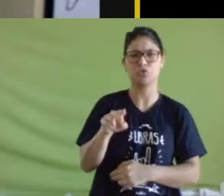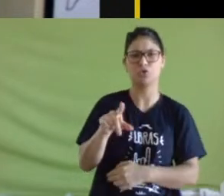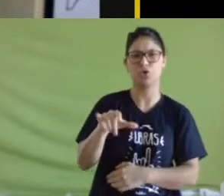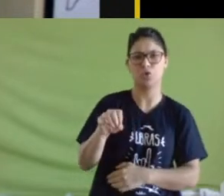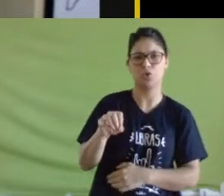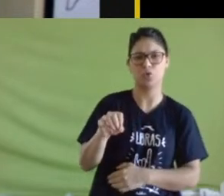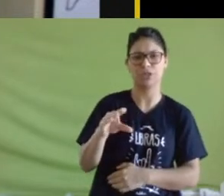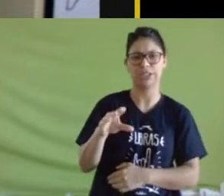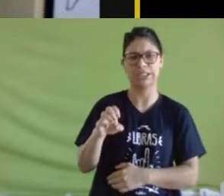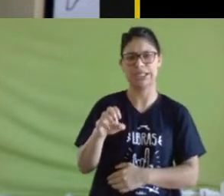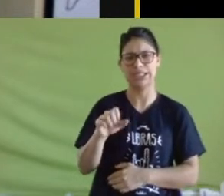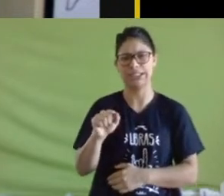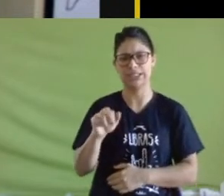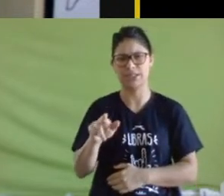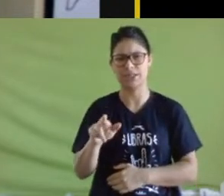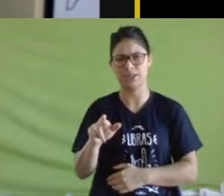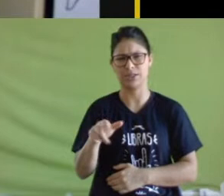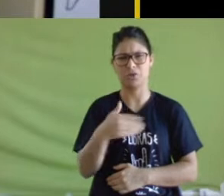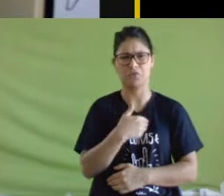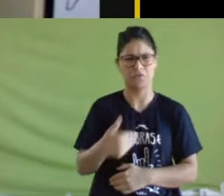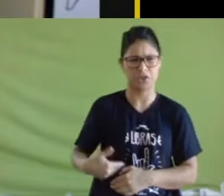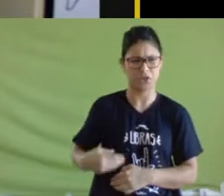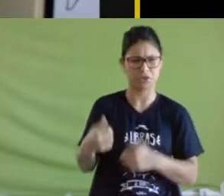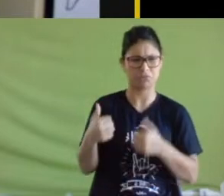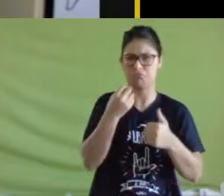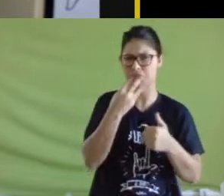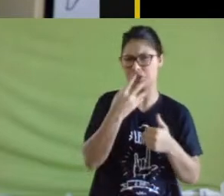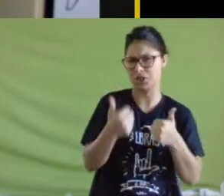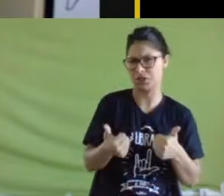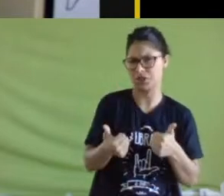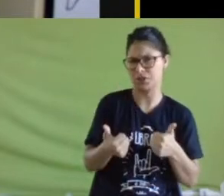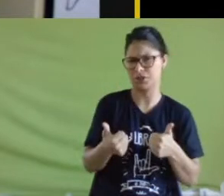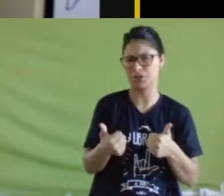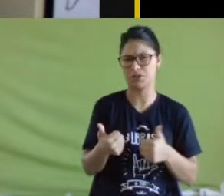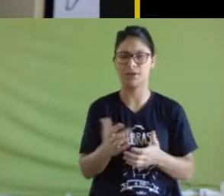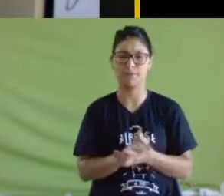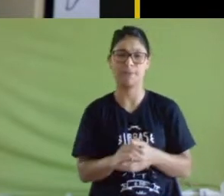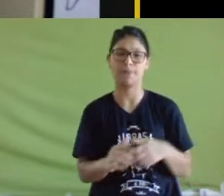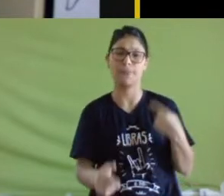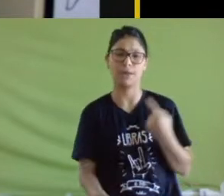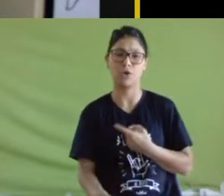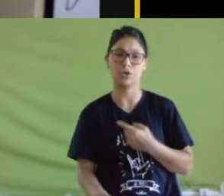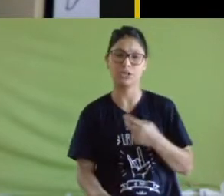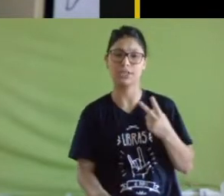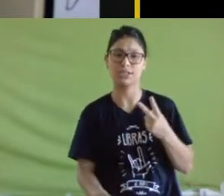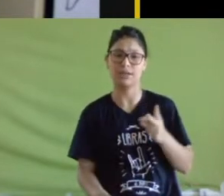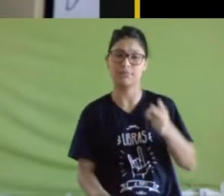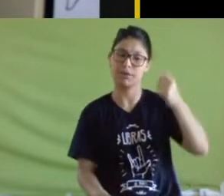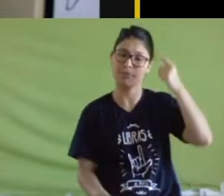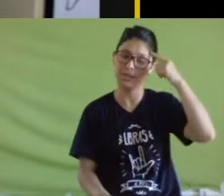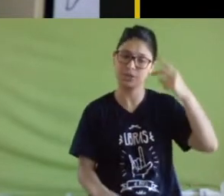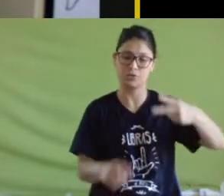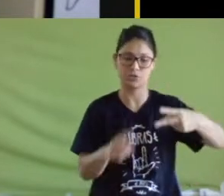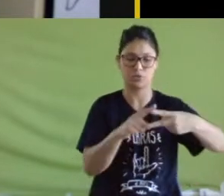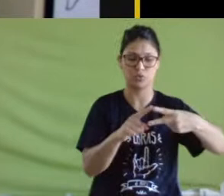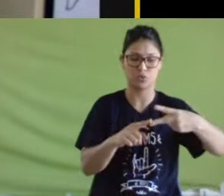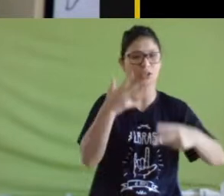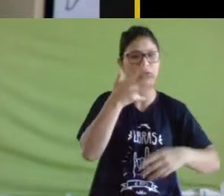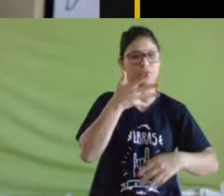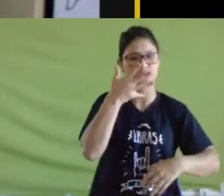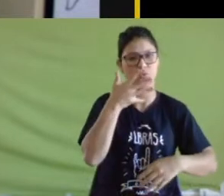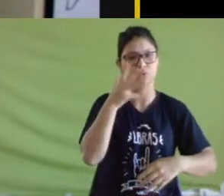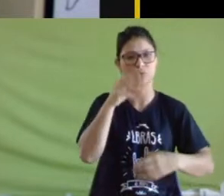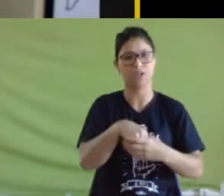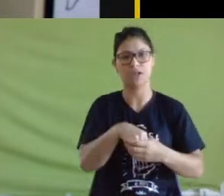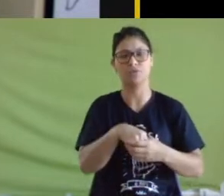Calígula governa bem? E, retoricamente, então, a gente sempre tem dois discursos no discurso. Tem